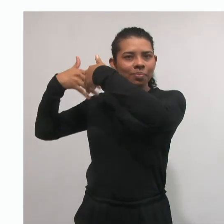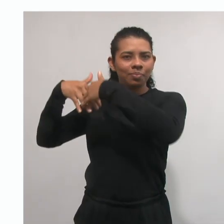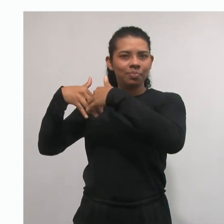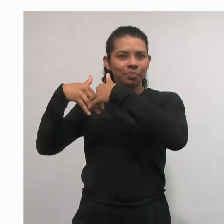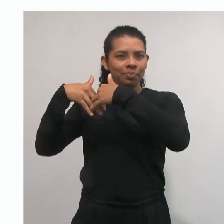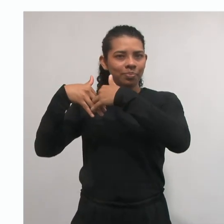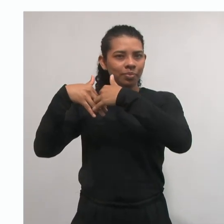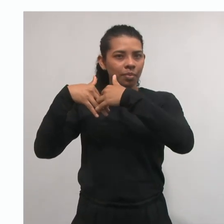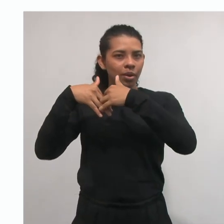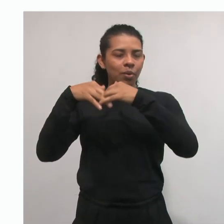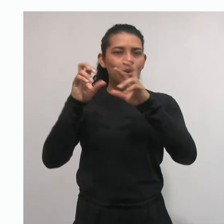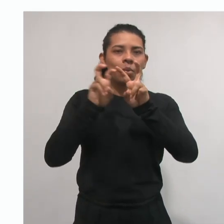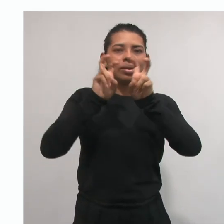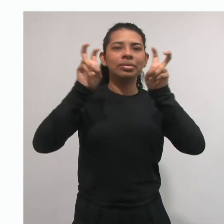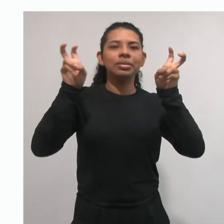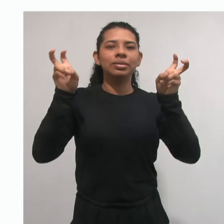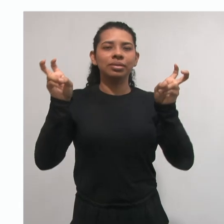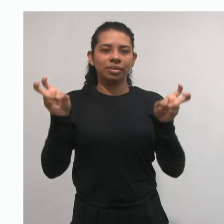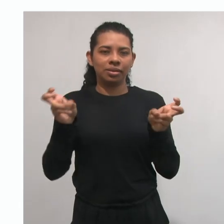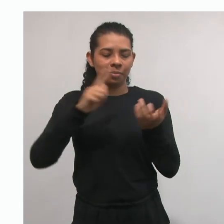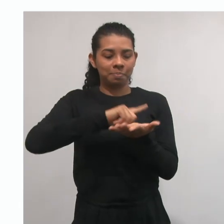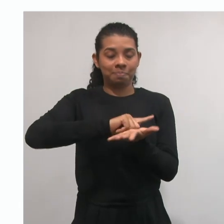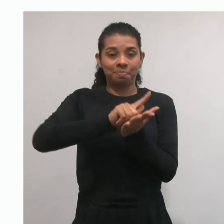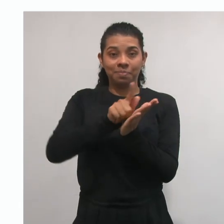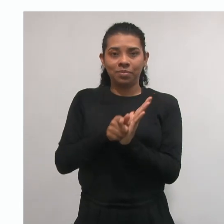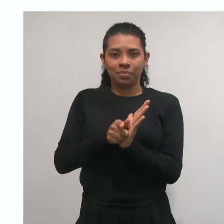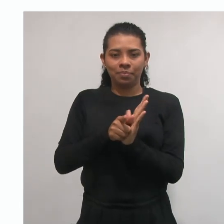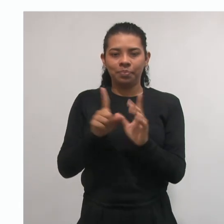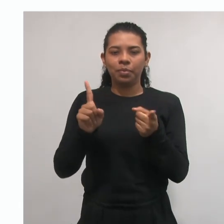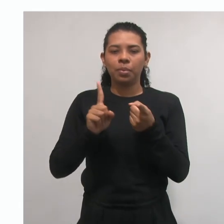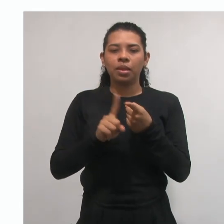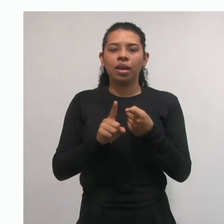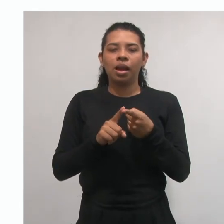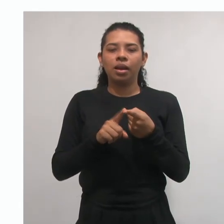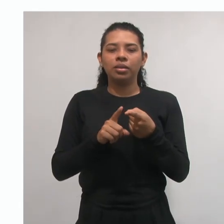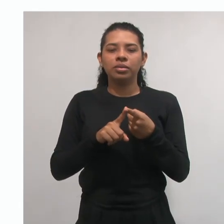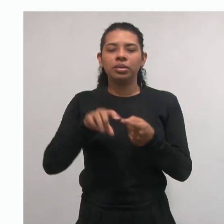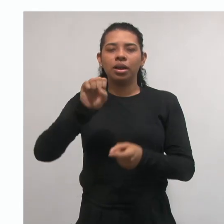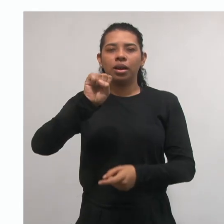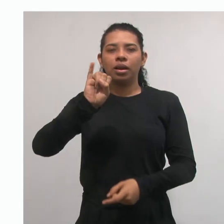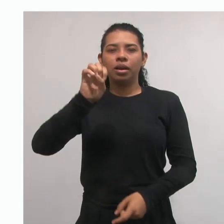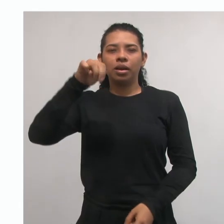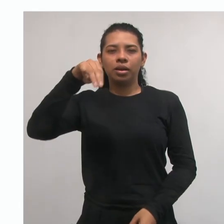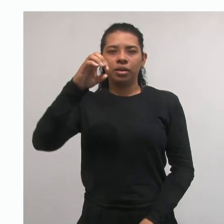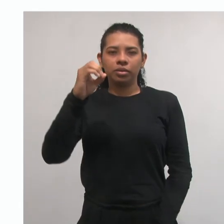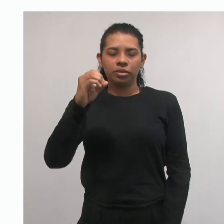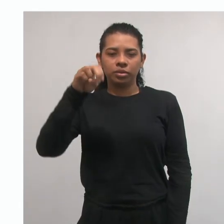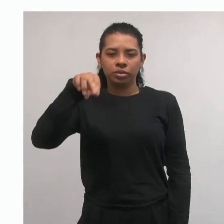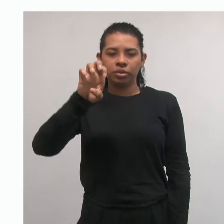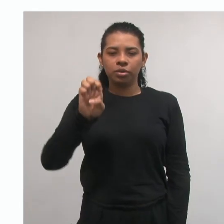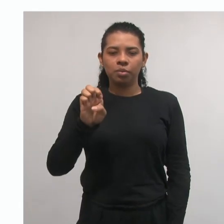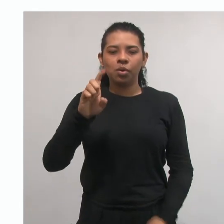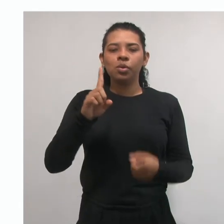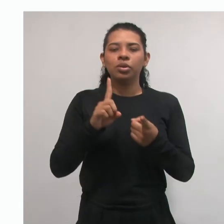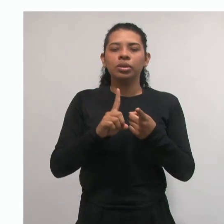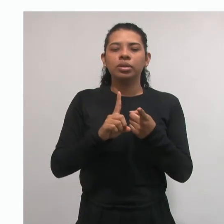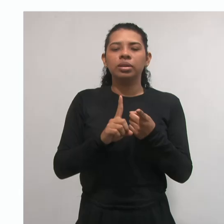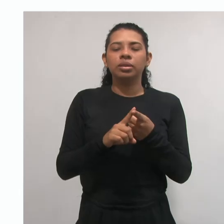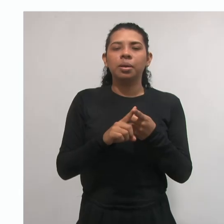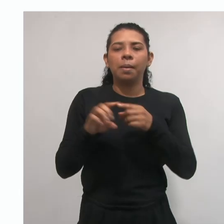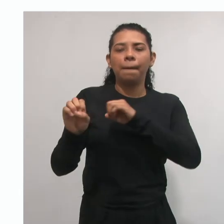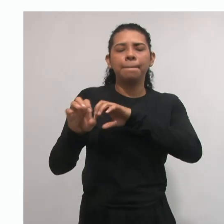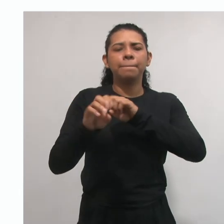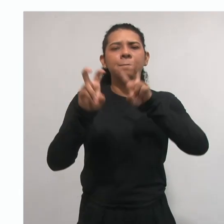conceito de gênero. E a filósofa Simone de Beauvoir, no seu livro Segundo Sexo, é responsável